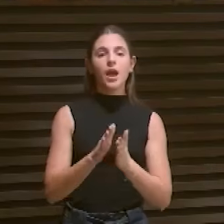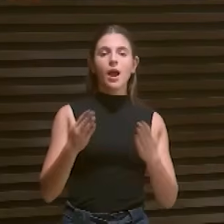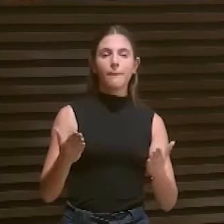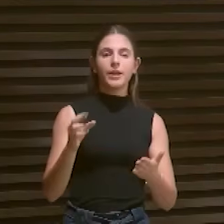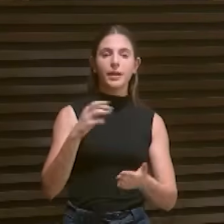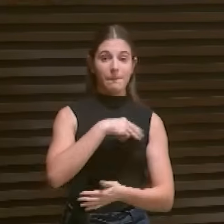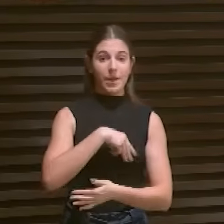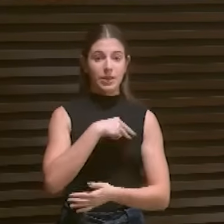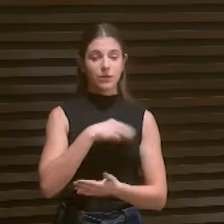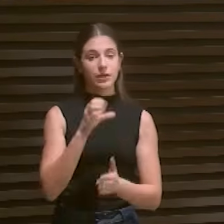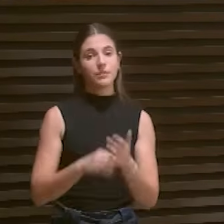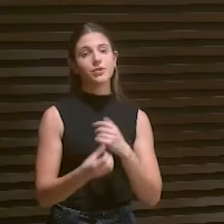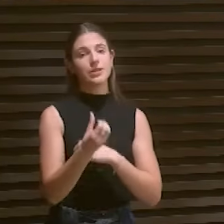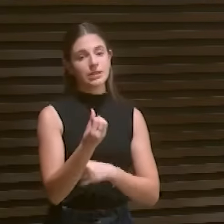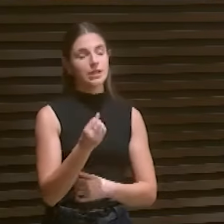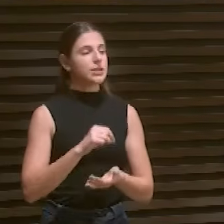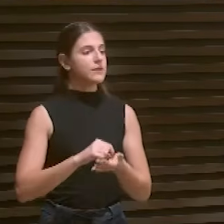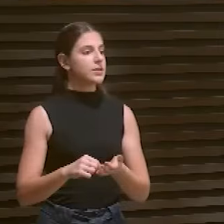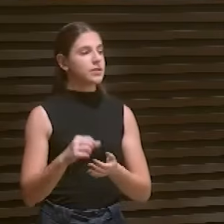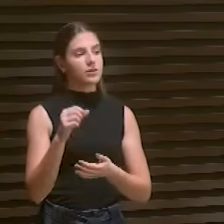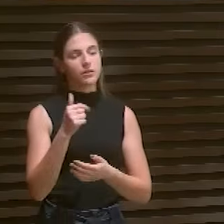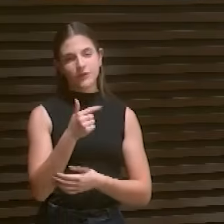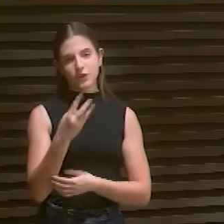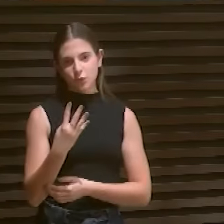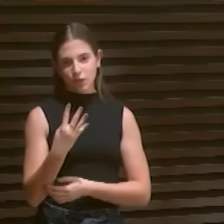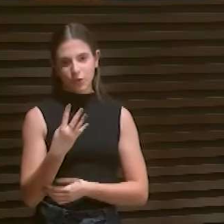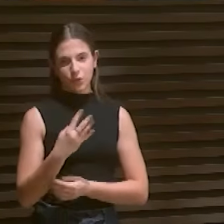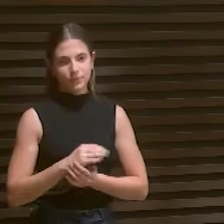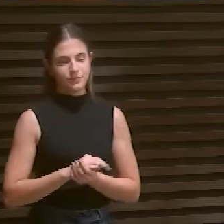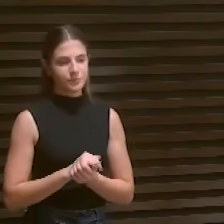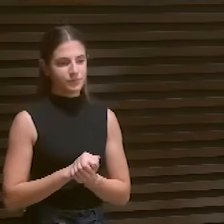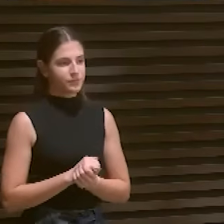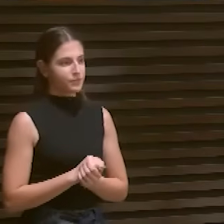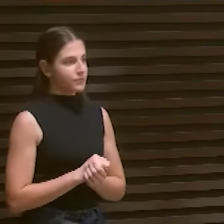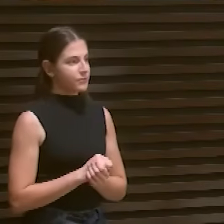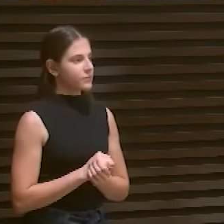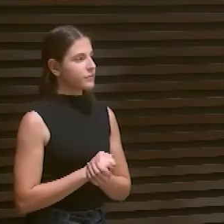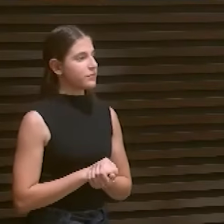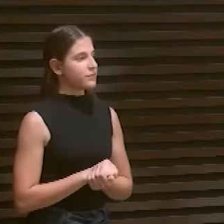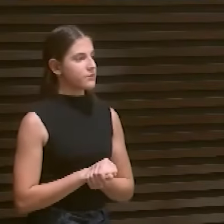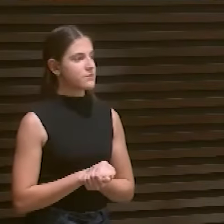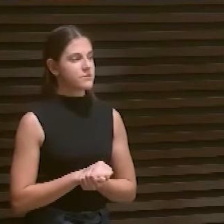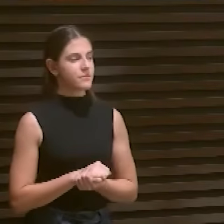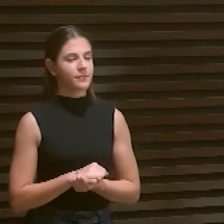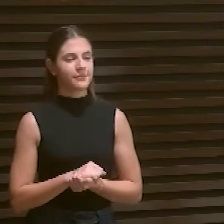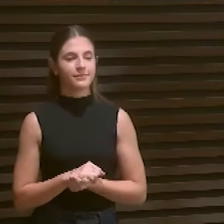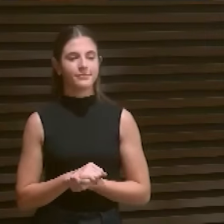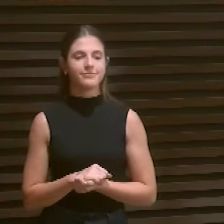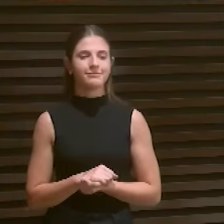capítulo 6, versículo 24. Eu também vou ler na versão